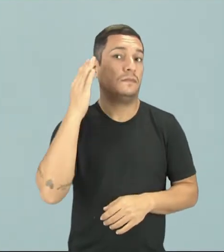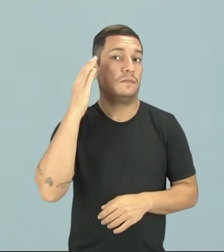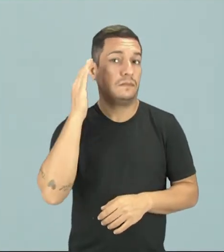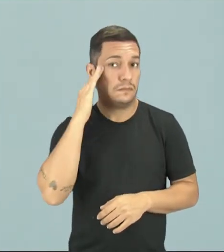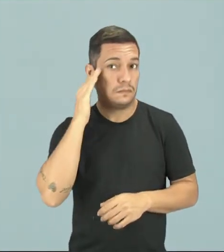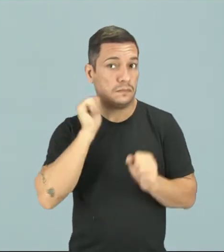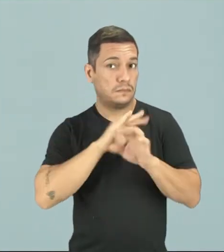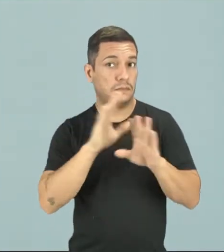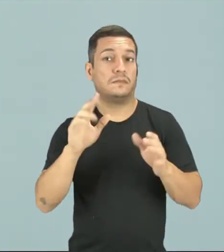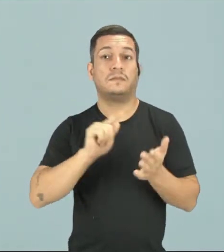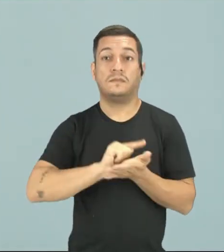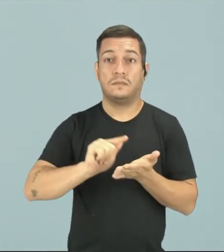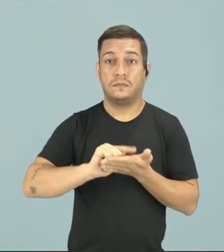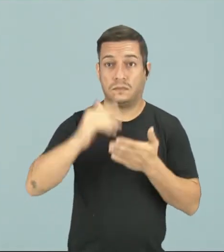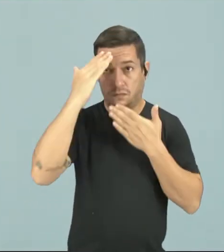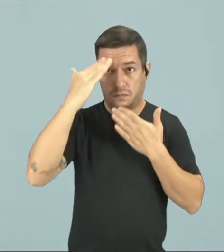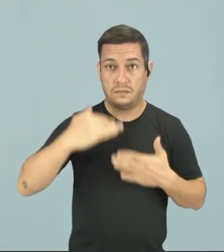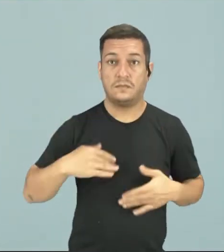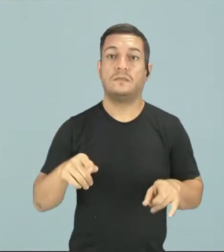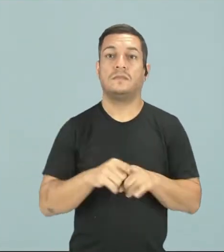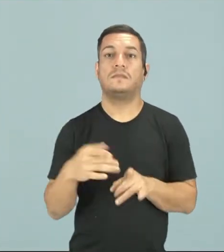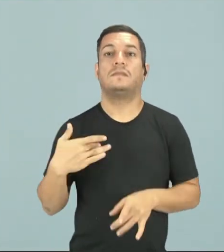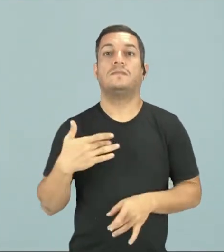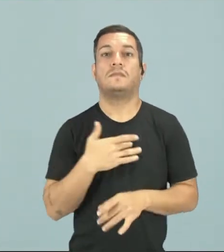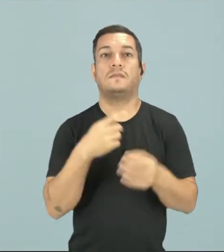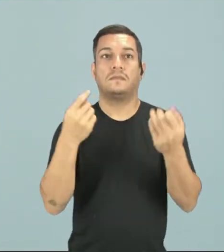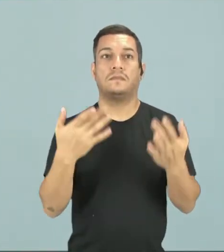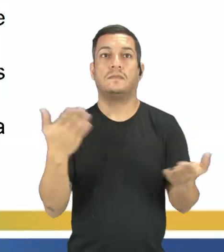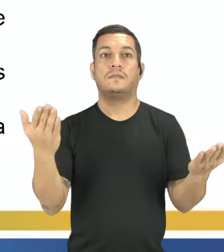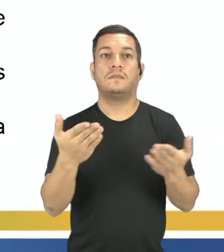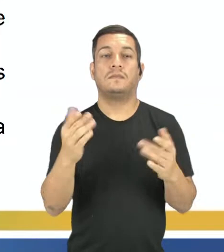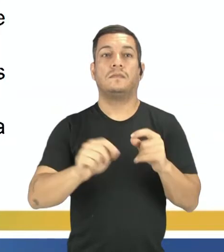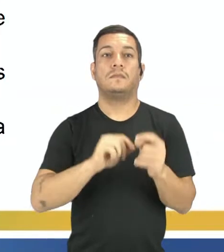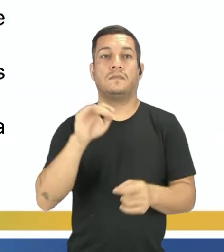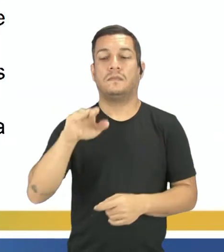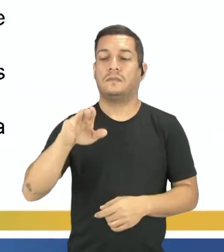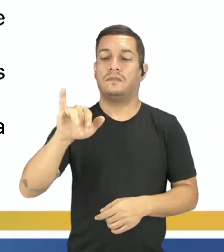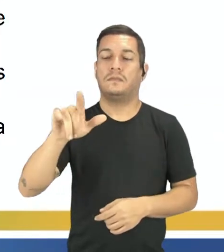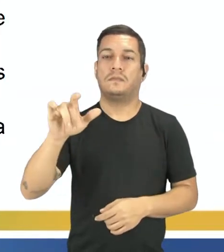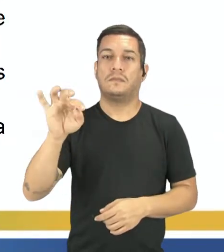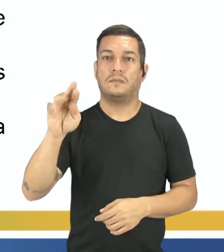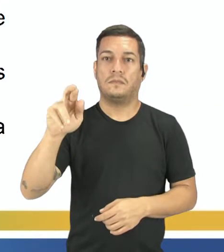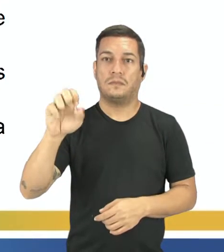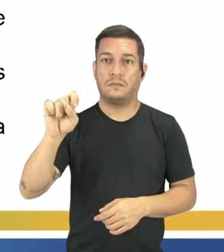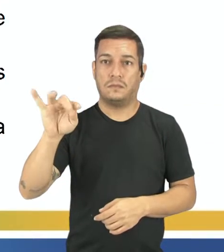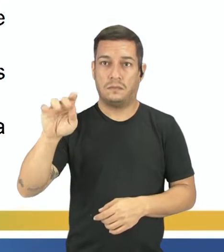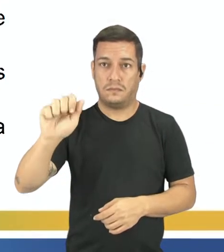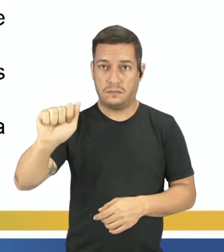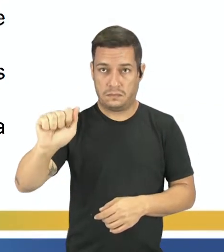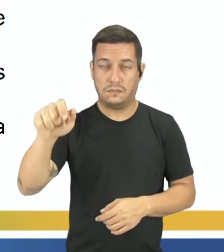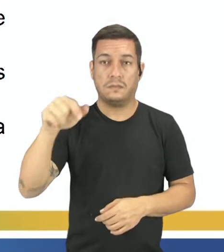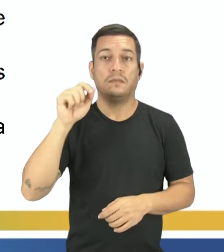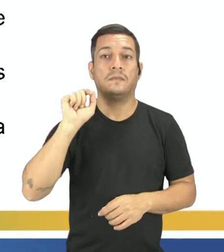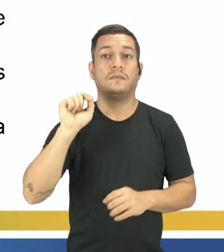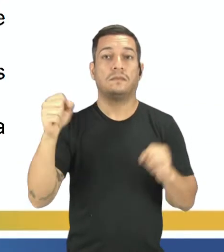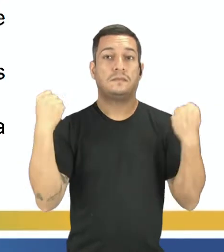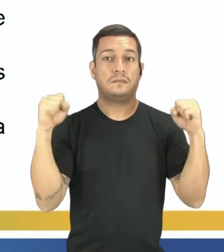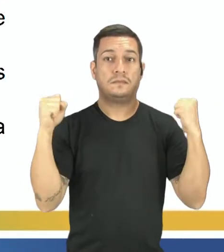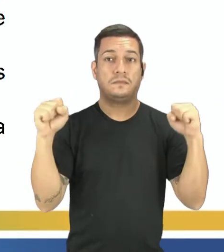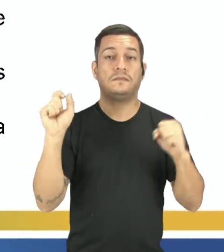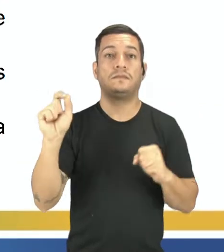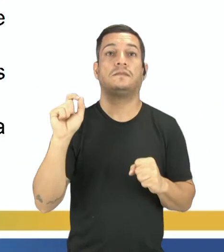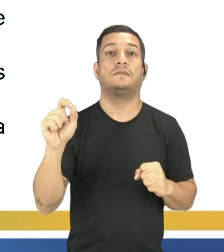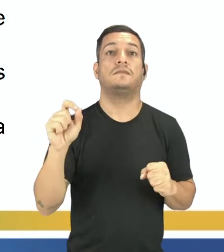higiene como a questão da saúde. Aí falamos agora da educação física militarista, refere-se às atividades